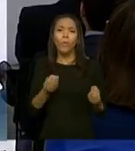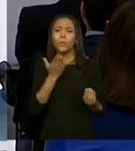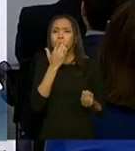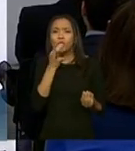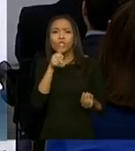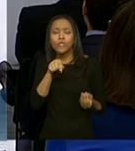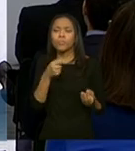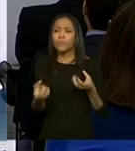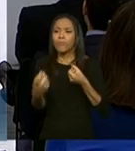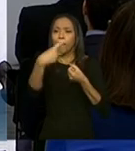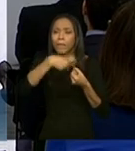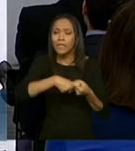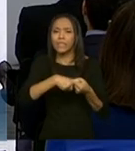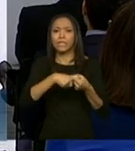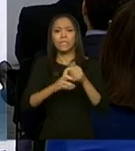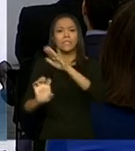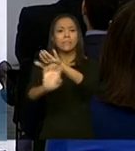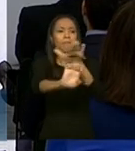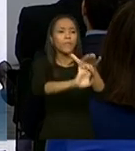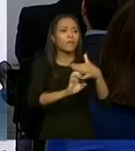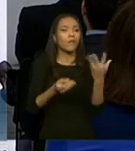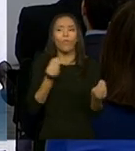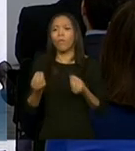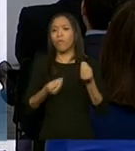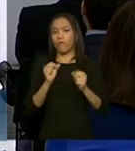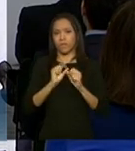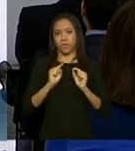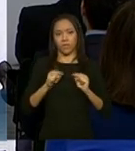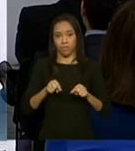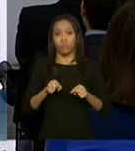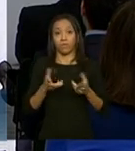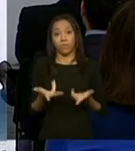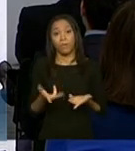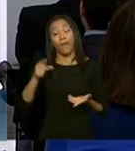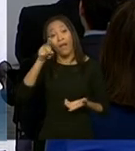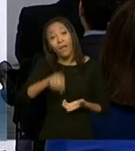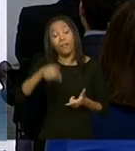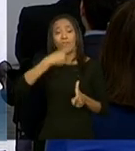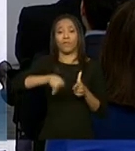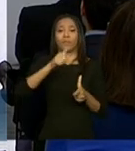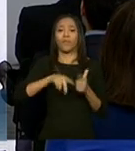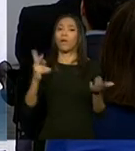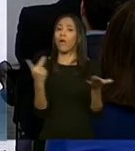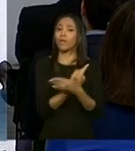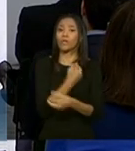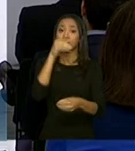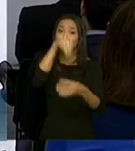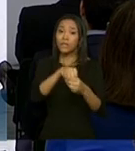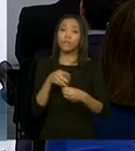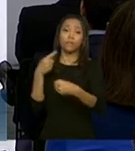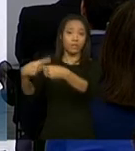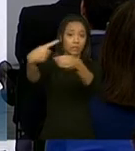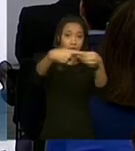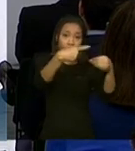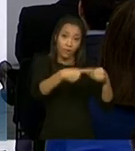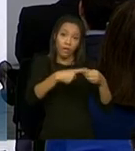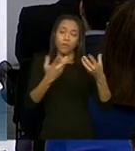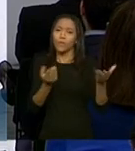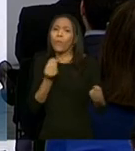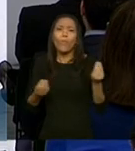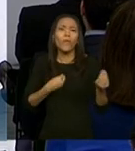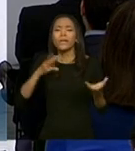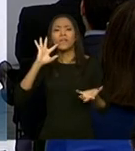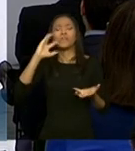nós podemos ainda fazer junto com os outros entes federados? E há uma questão urbana também, como é que a gente adensa os grandes centros urbanos? Como é que a